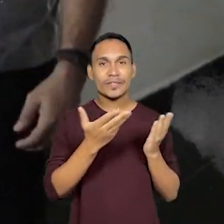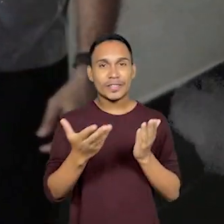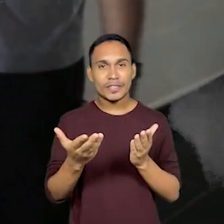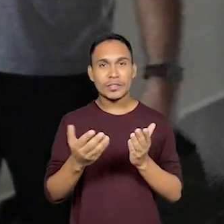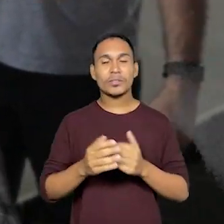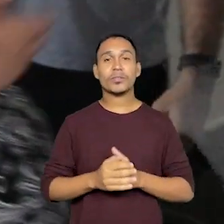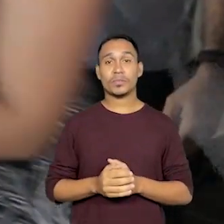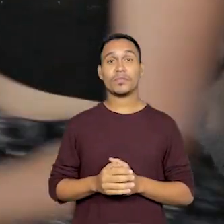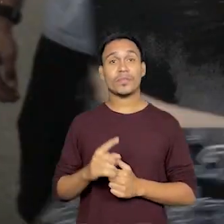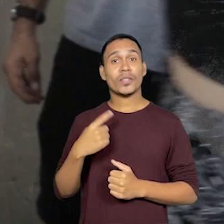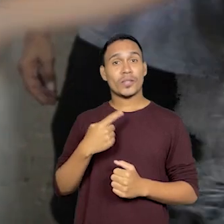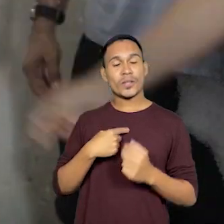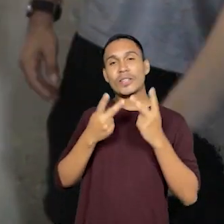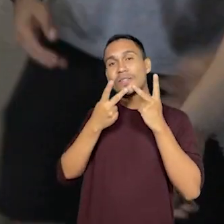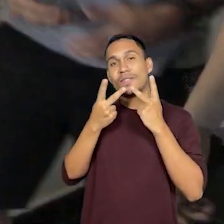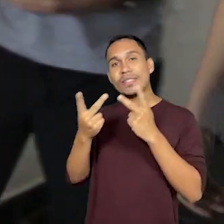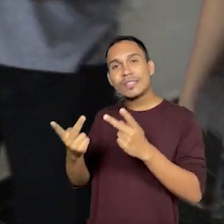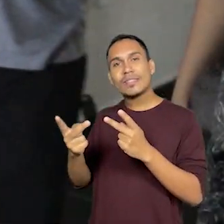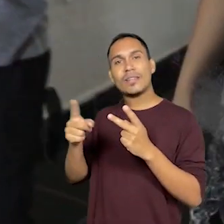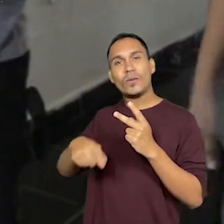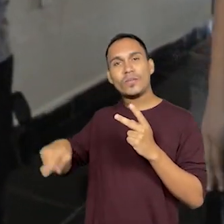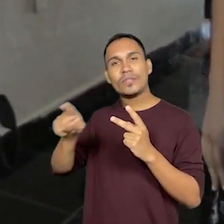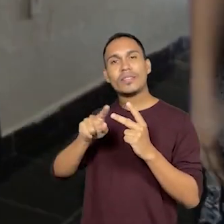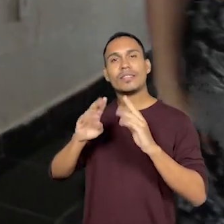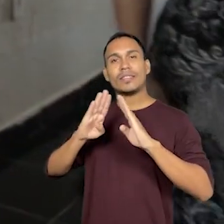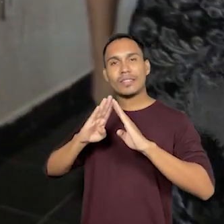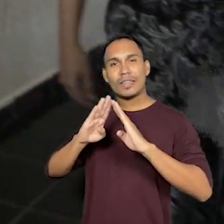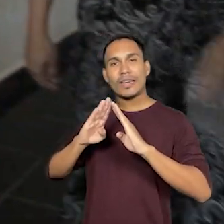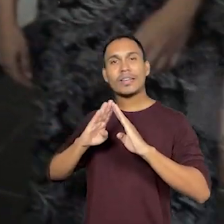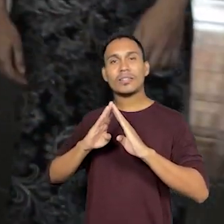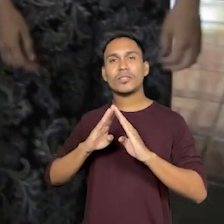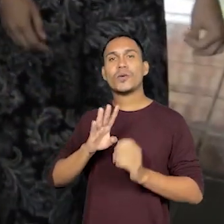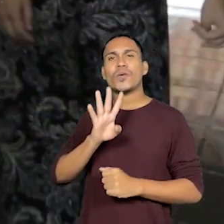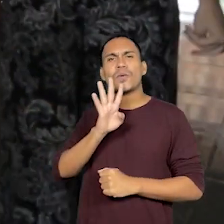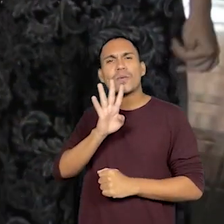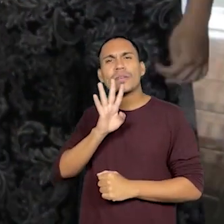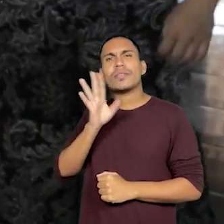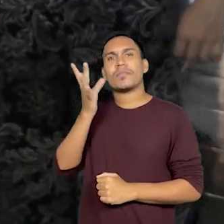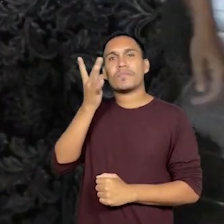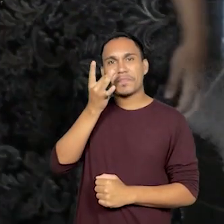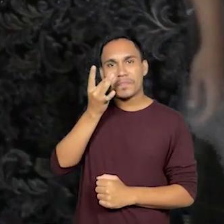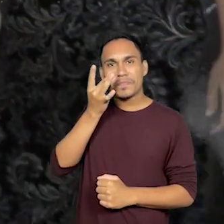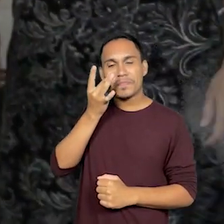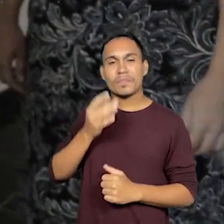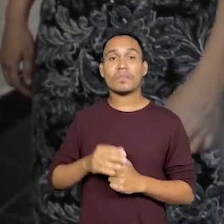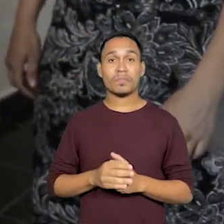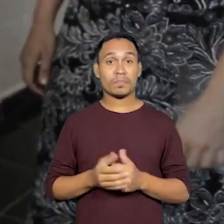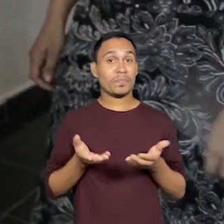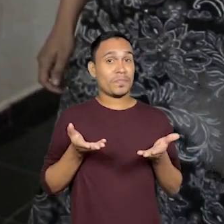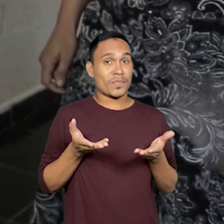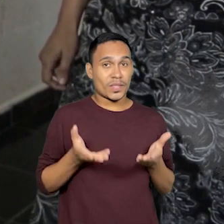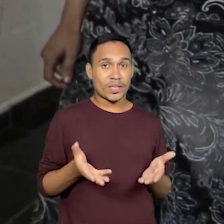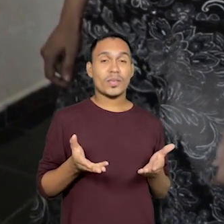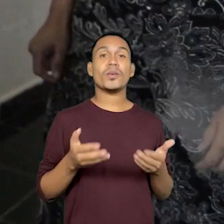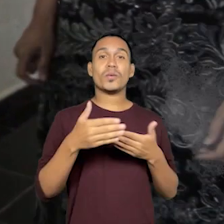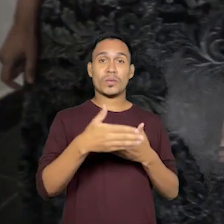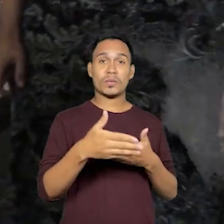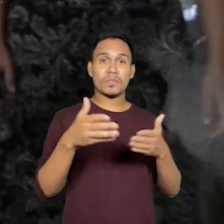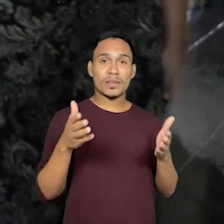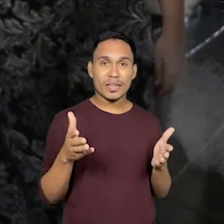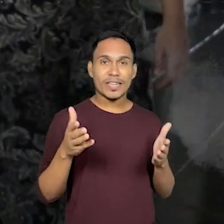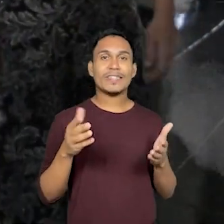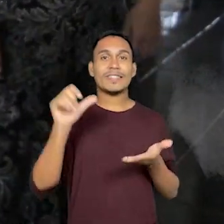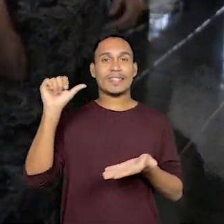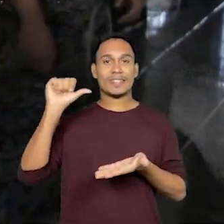Tainária. A gente veio aqui visitar a casa de vocês. Sim. Que massa. Conhecer pessoalmente. Então, né? Esse é nosso espaço aqui, a